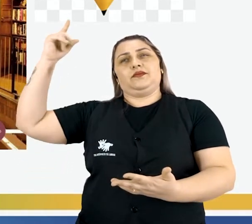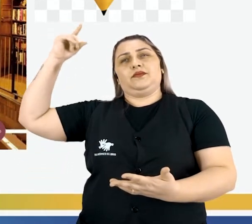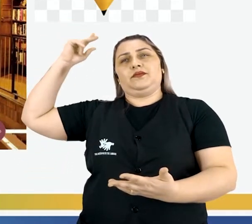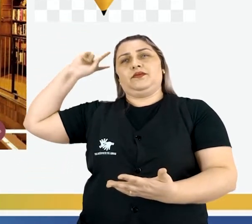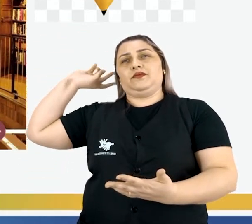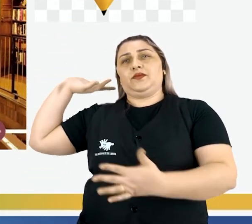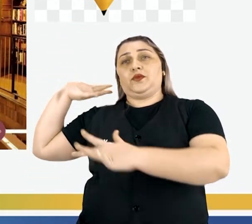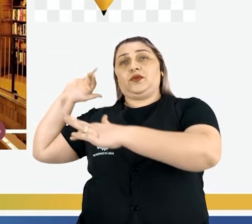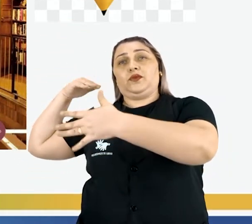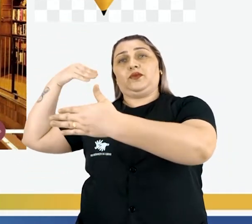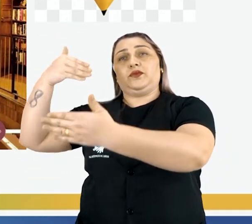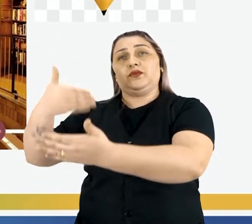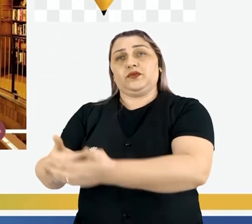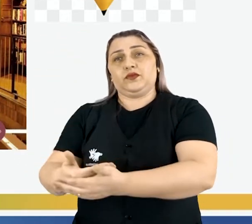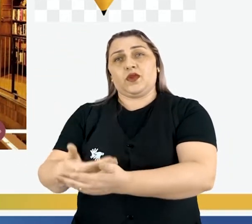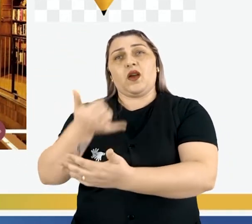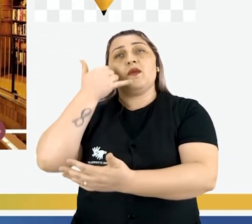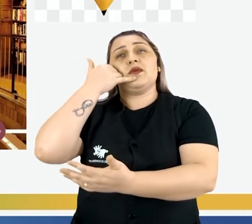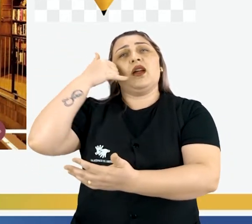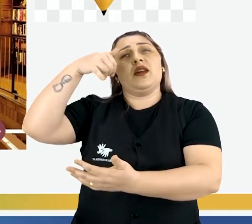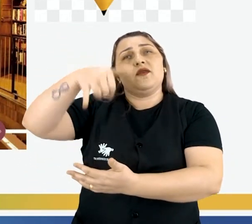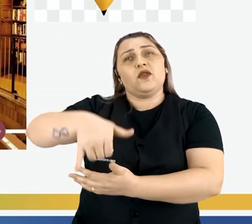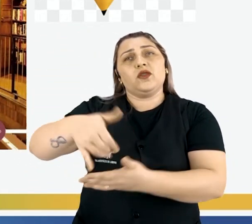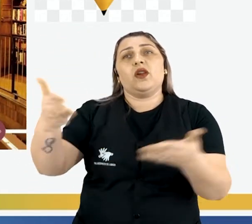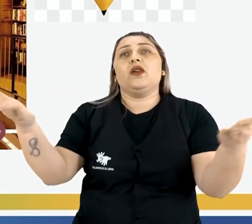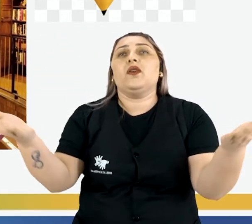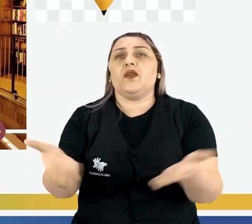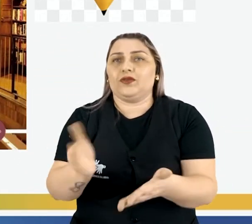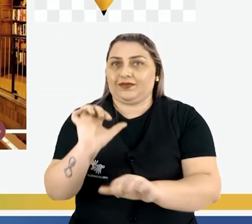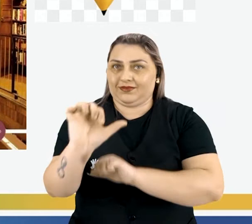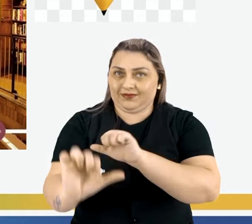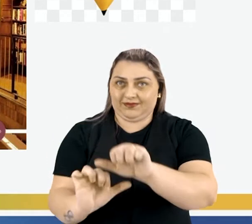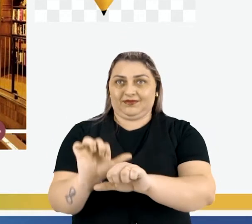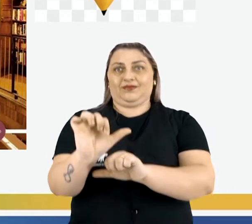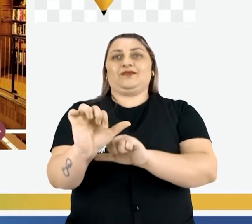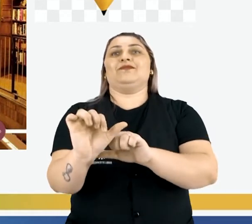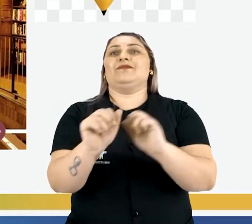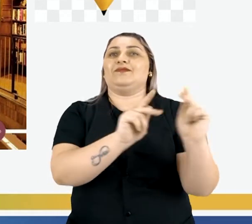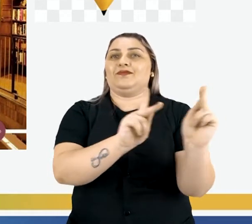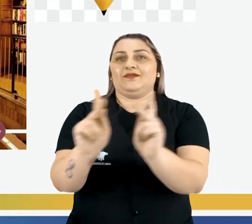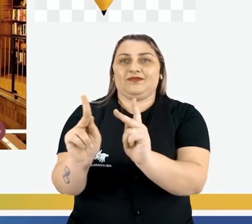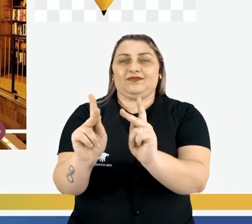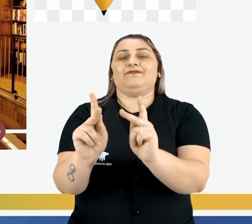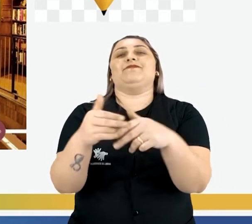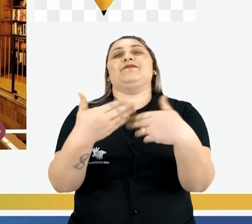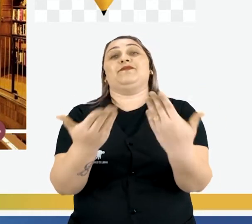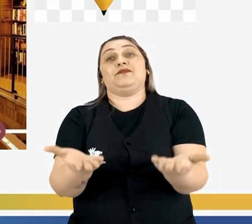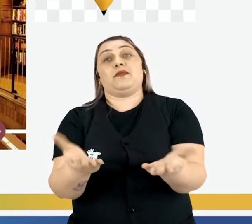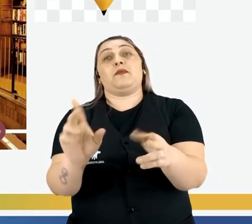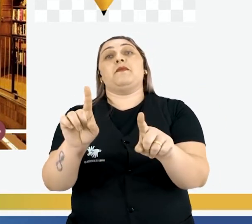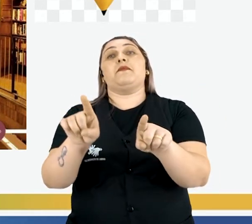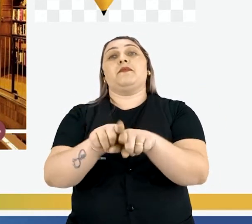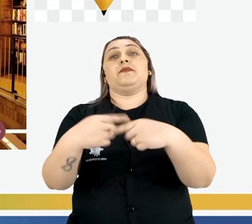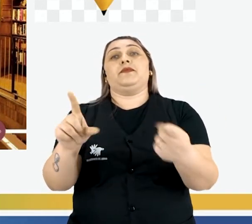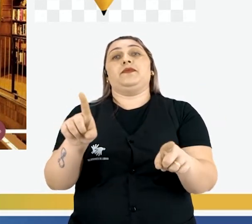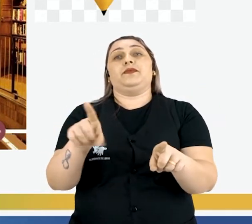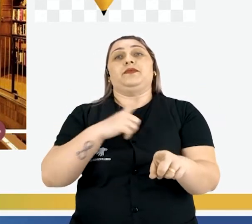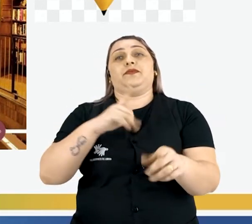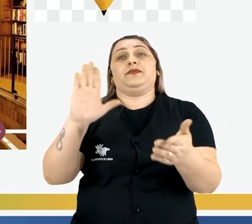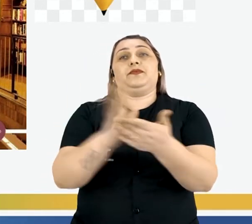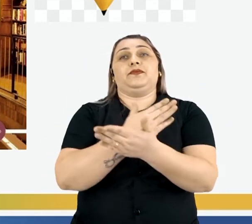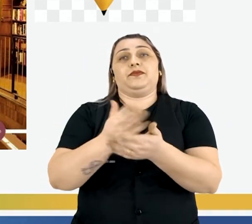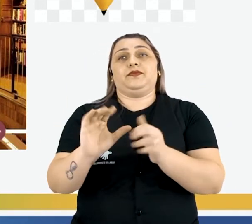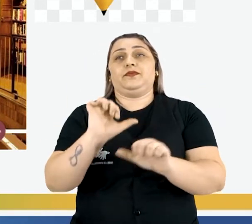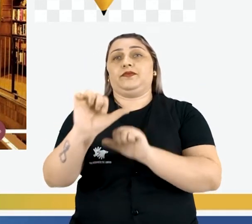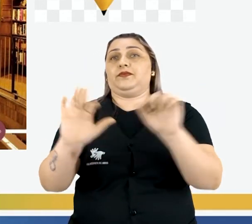tempo atrás, como é que era o telefone? E hoje? Mudou, não mudou? Então, mudou muita coisa, mas tem algumas outras coisas que